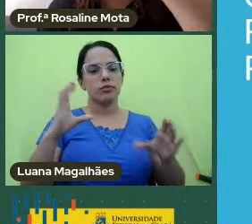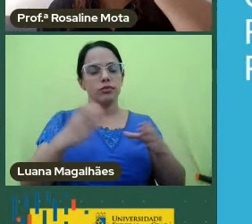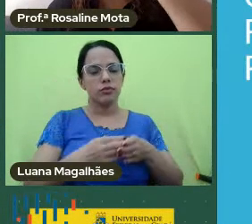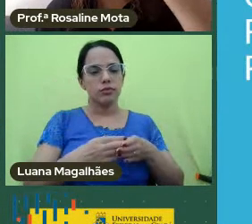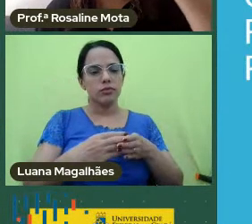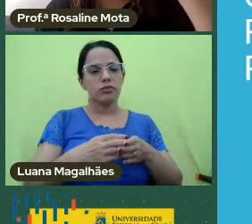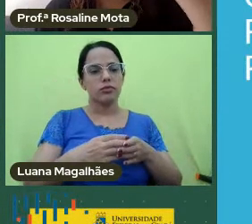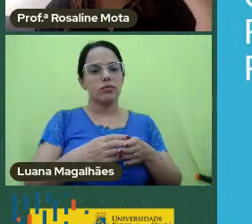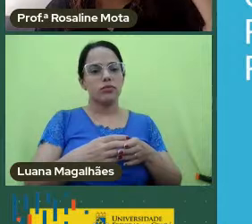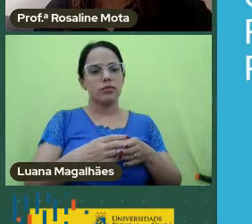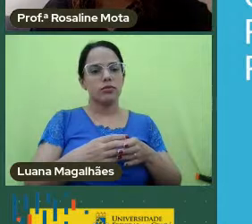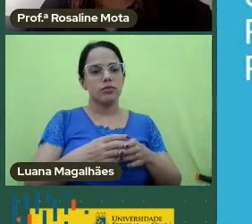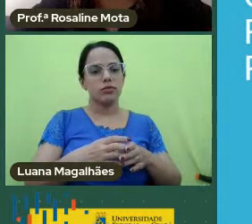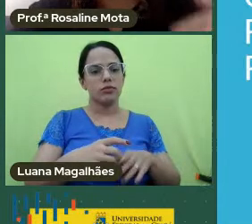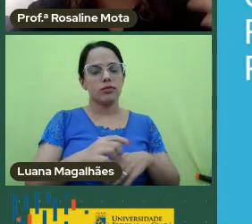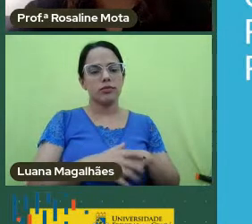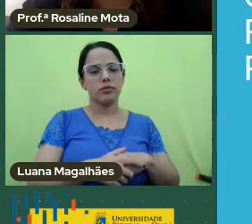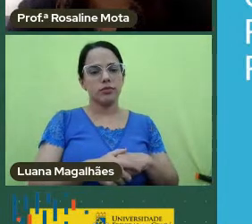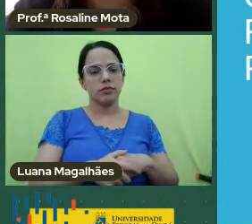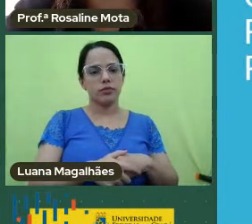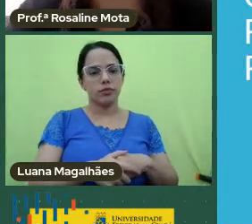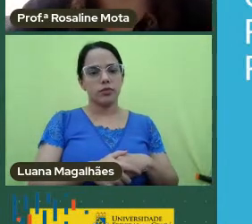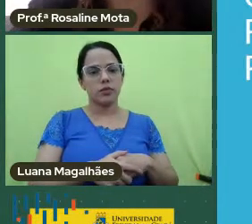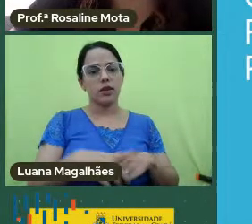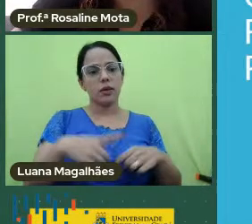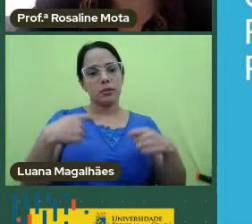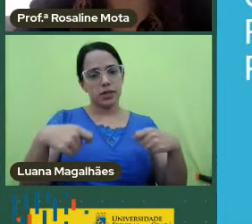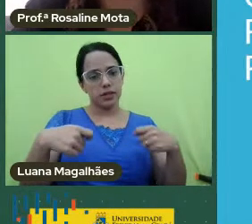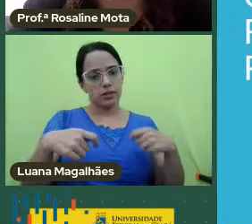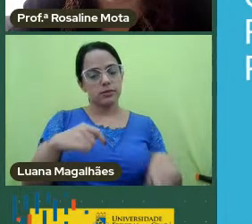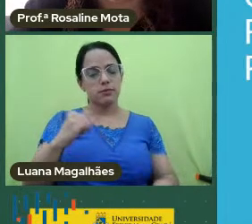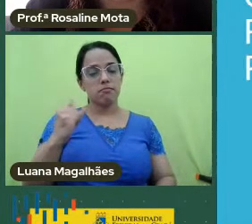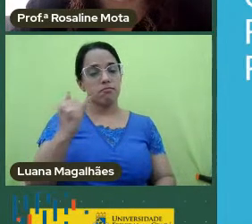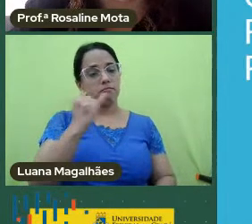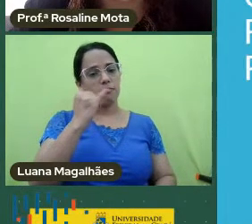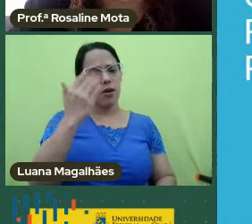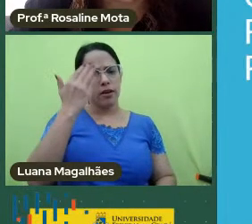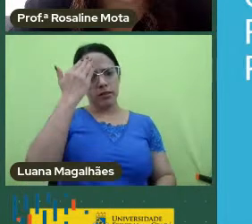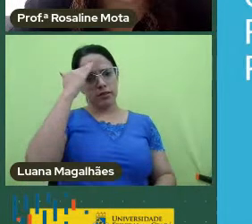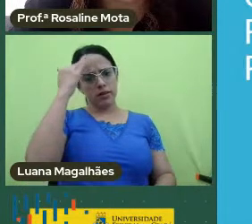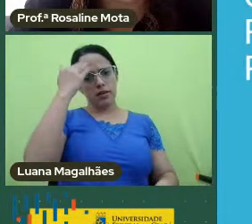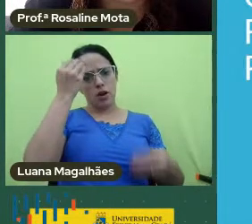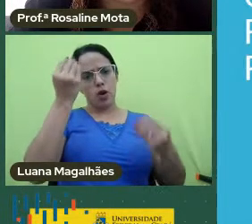aí é interessante a gente ver as competências para que a gente entenda que